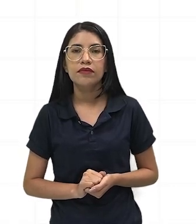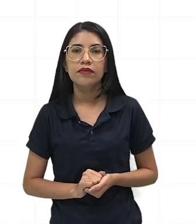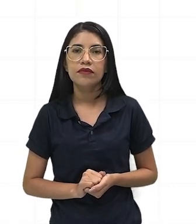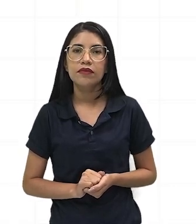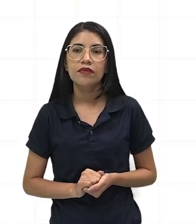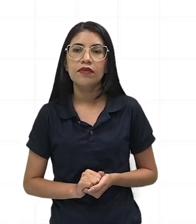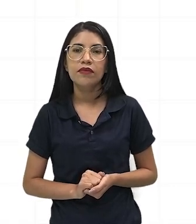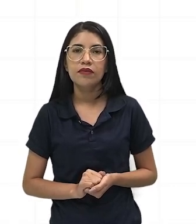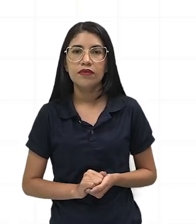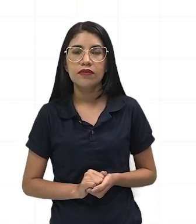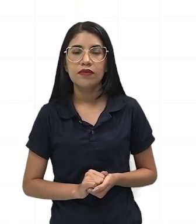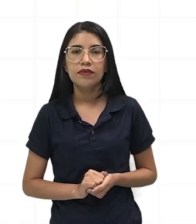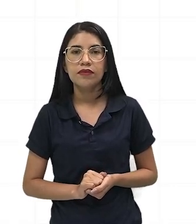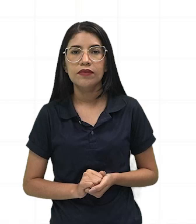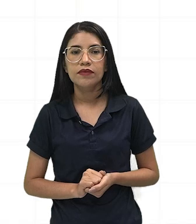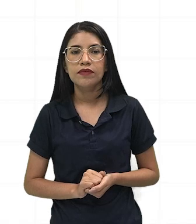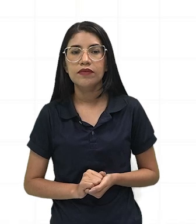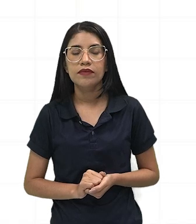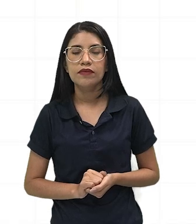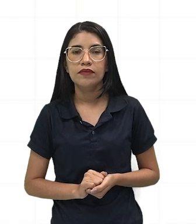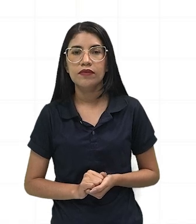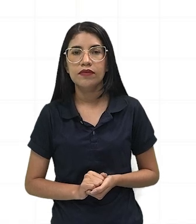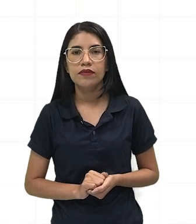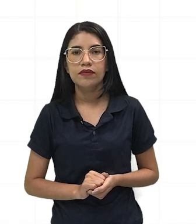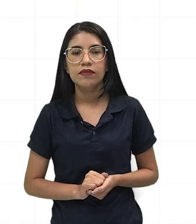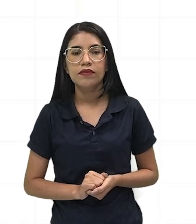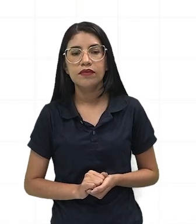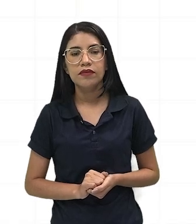aqui. Então, vejam que,